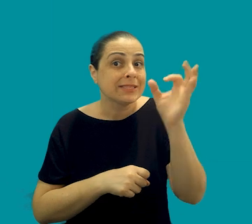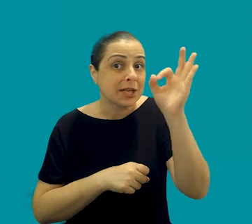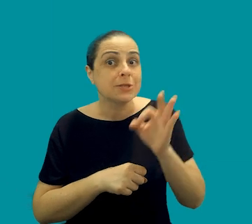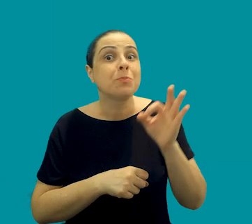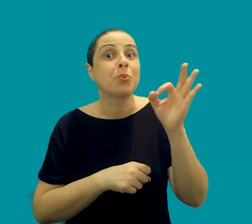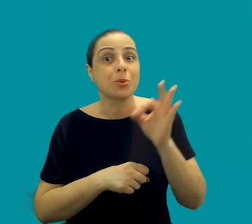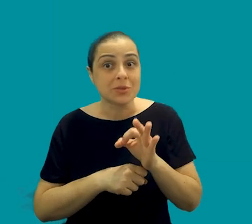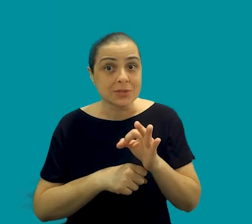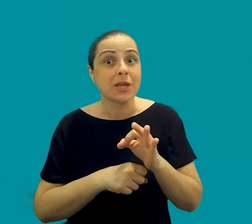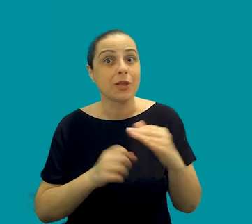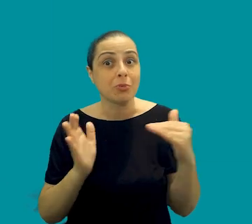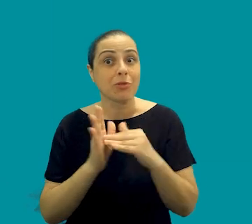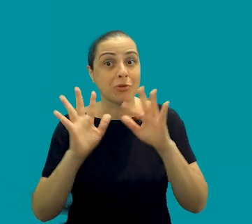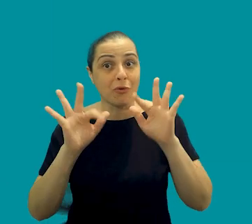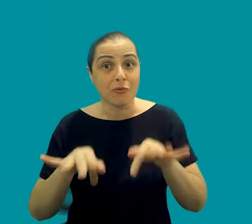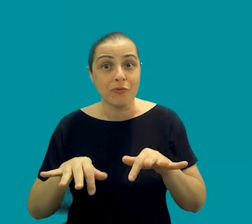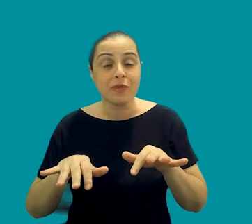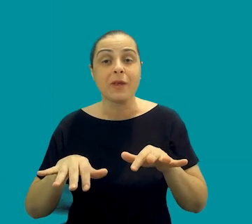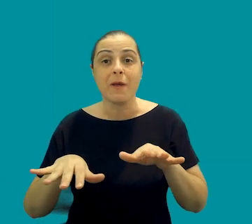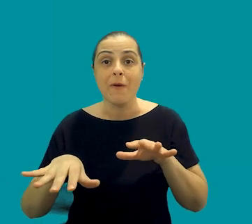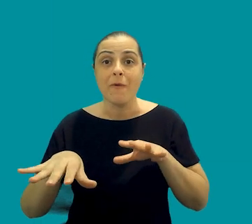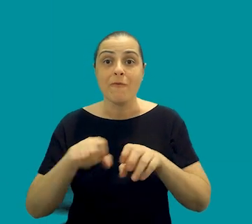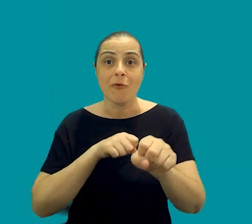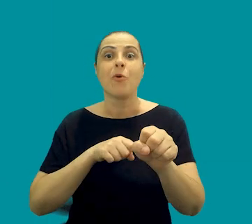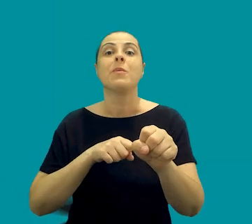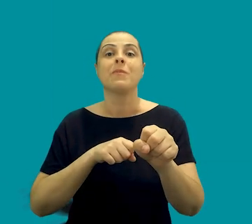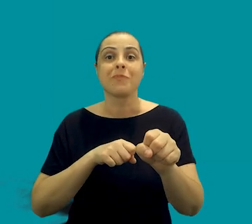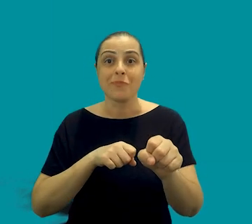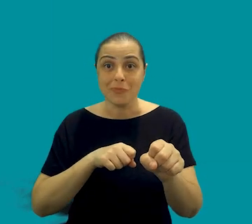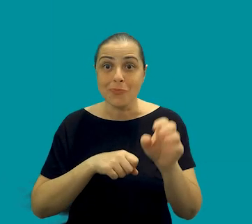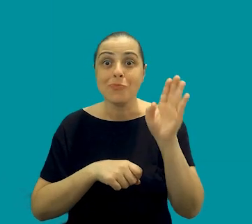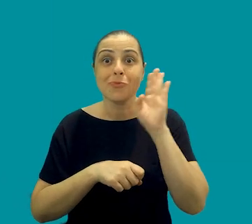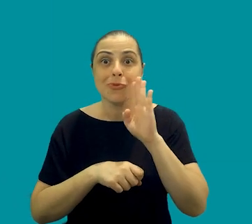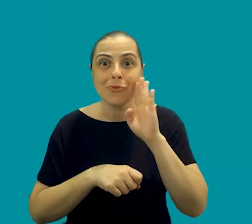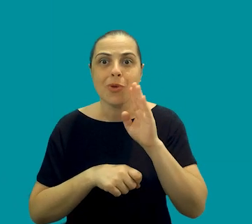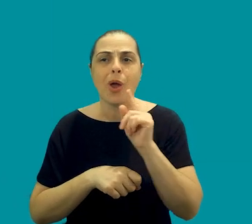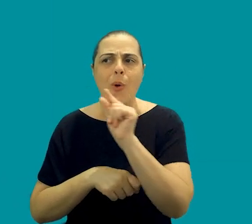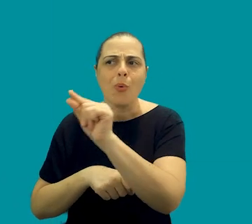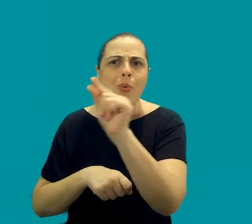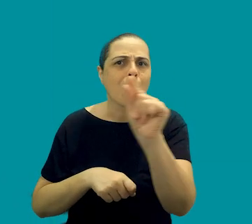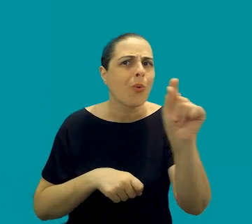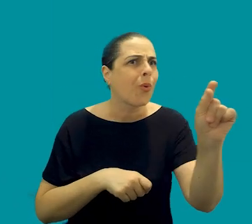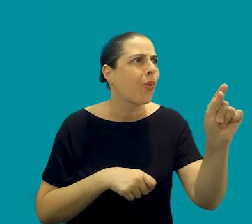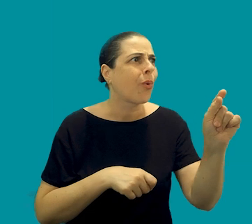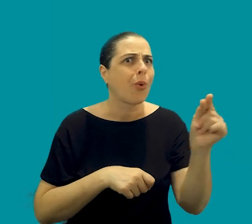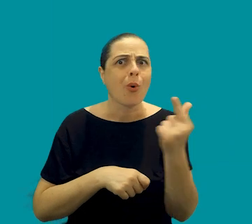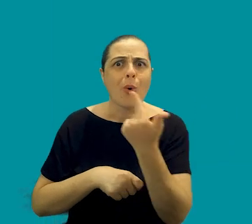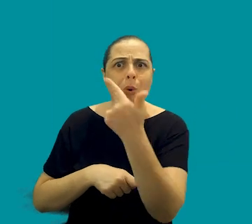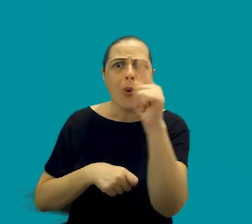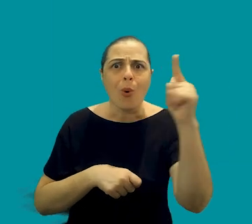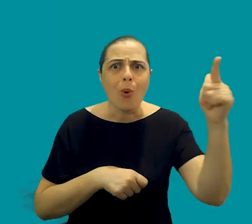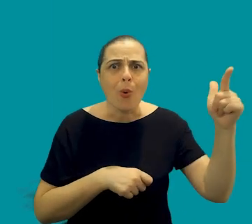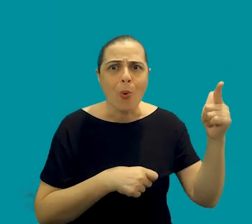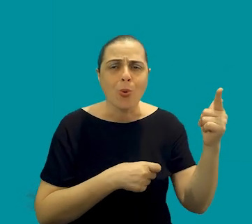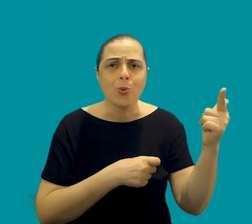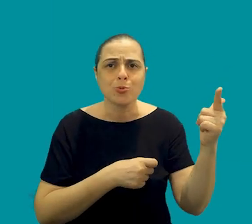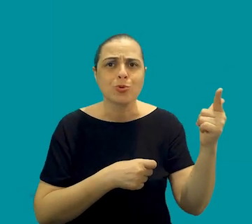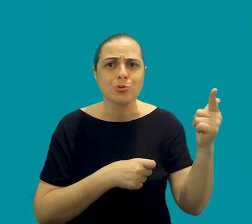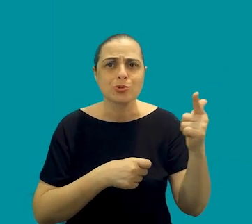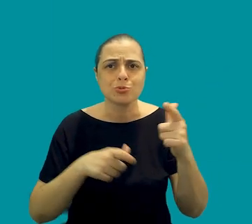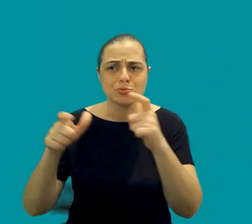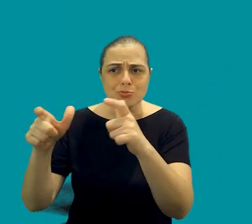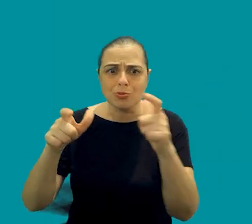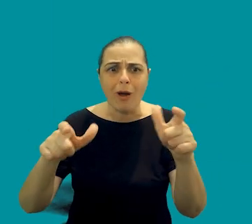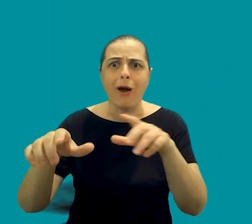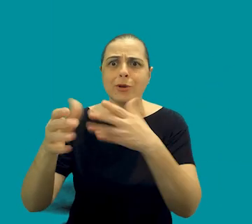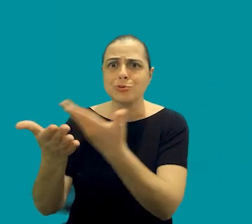número muito relevante perto do que a gente ouve de outras experiências que os jovens acessam em outras